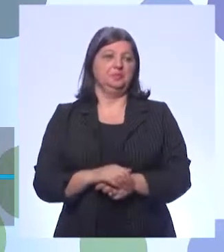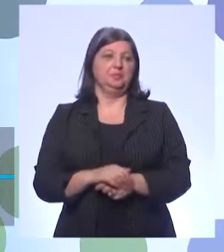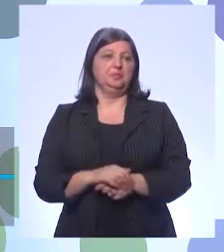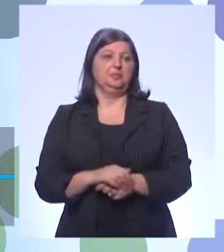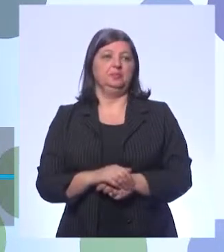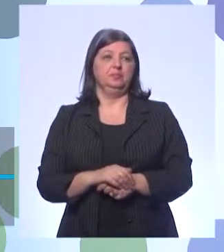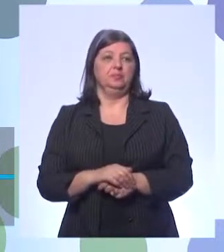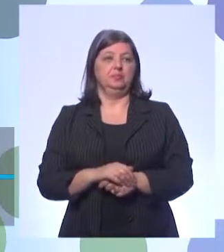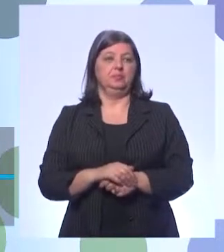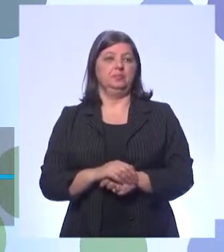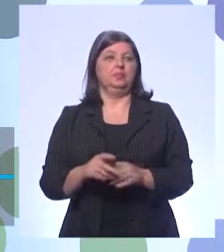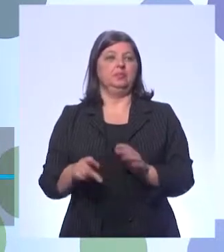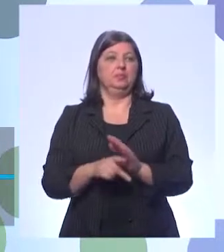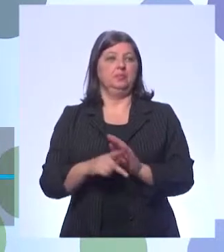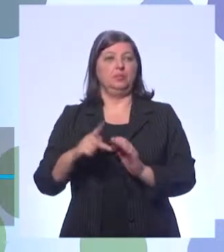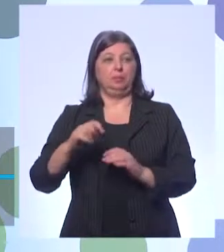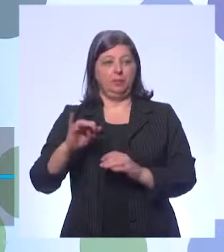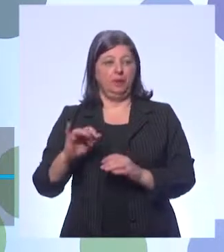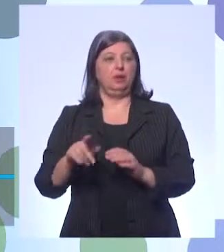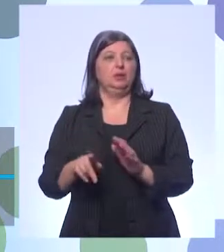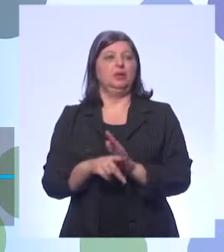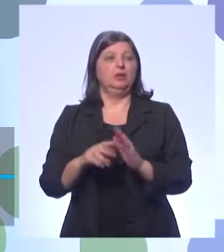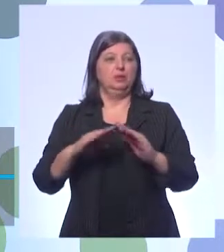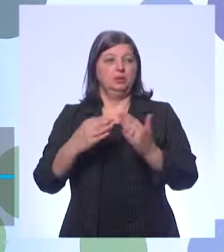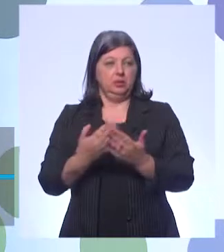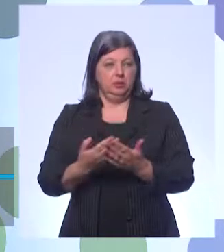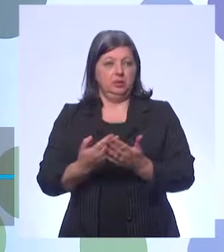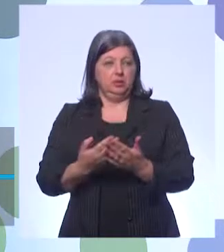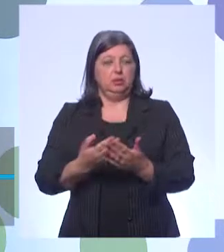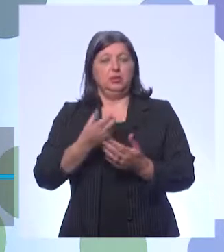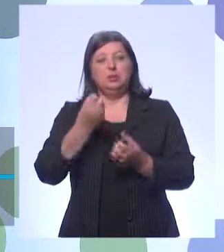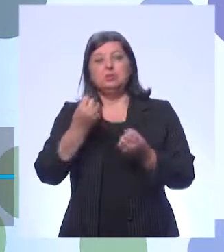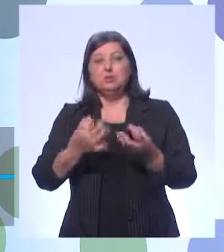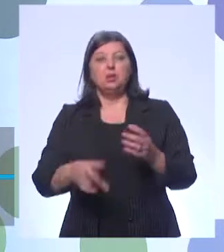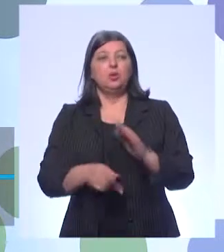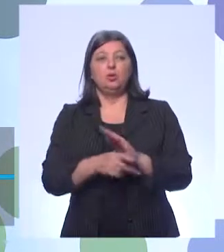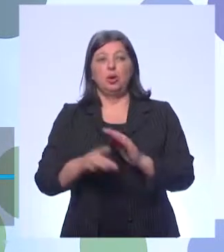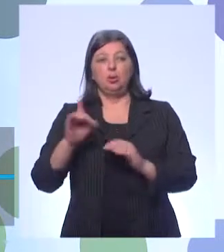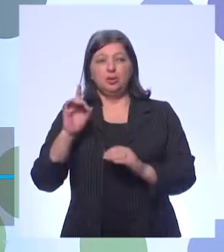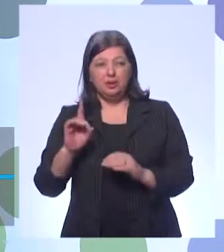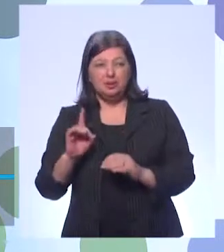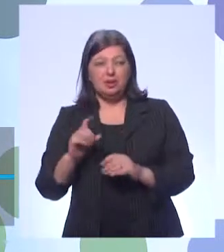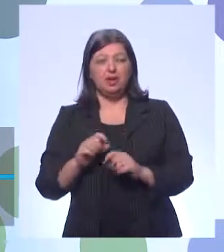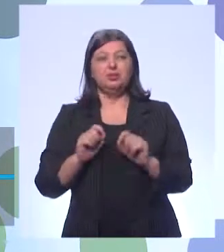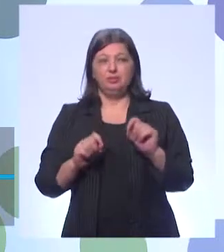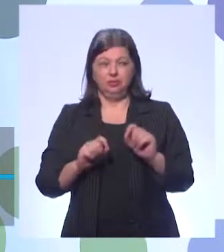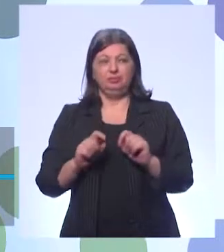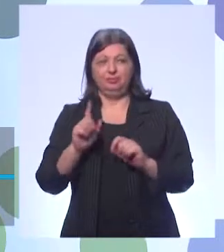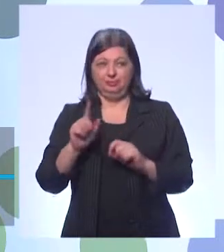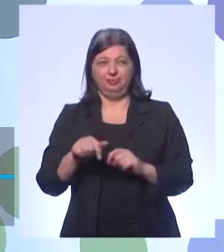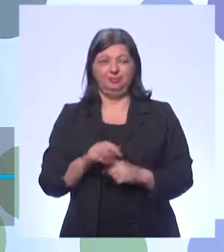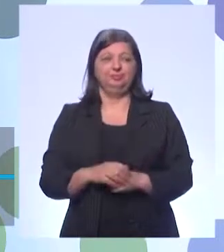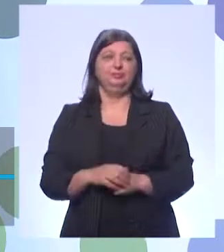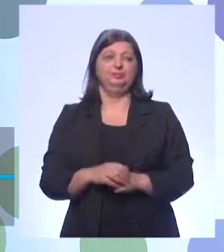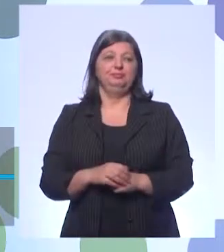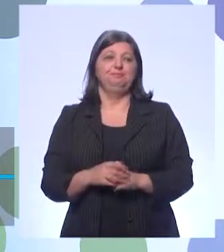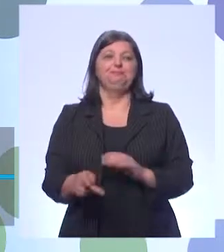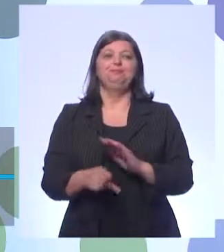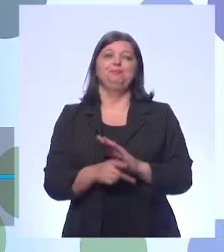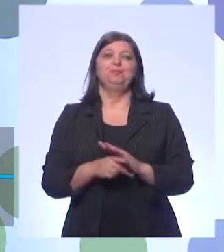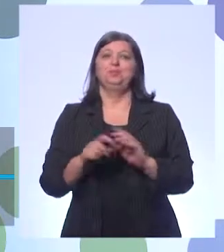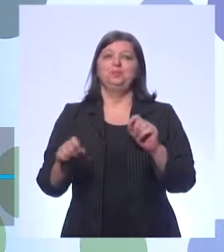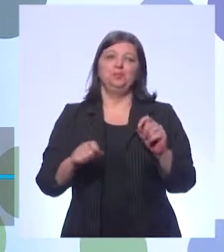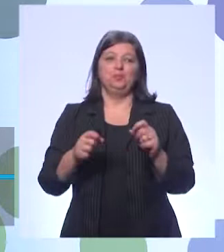caso aí da P Expedicionário de Alto Alegre, né? Comentou aqui sobre a densidade, né? Era essa aí, né? Aqui a grandeza que